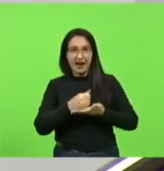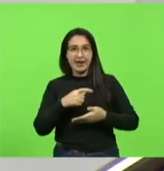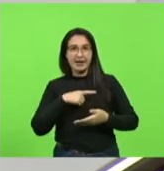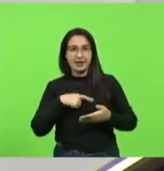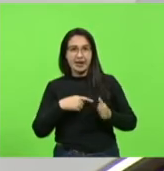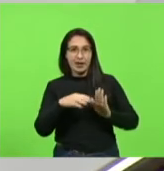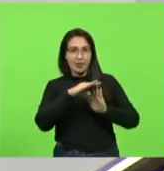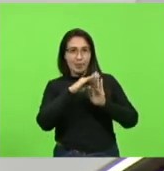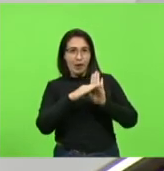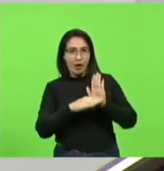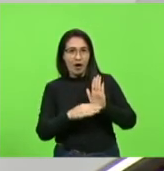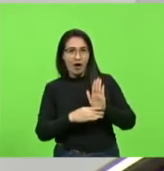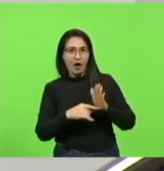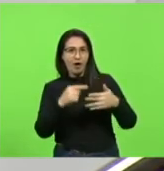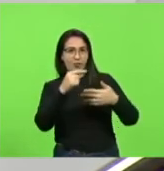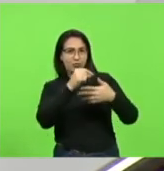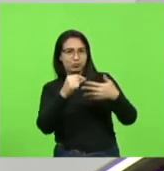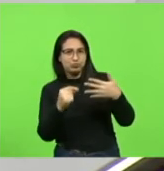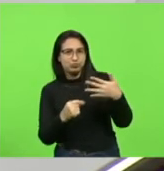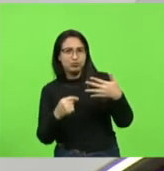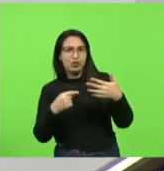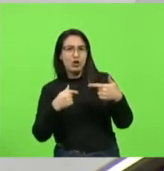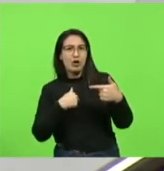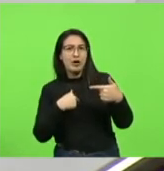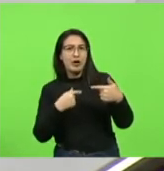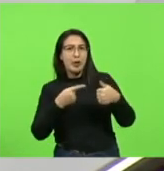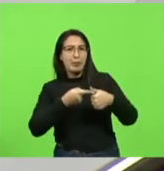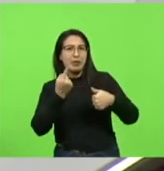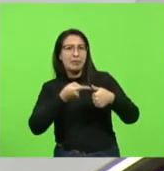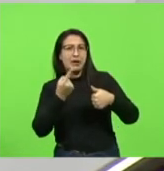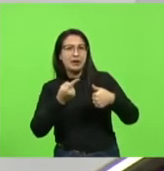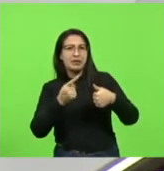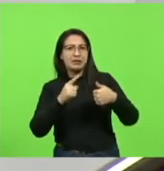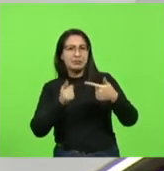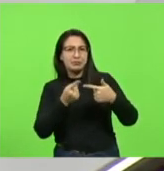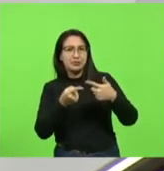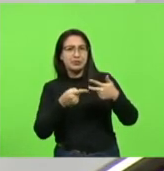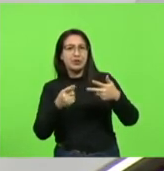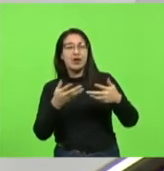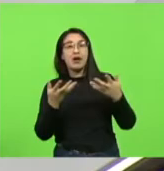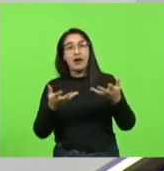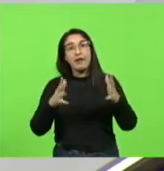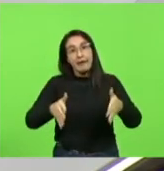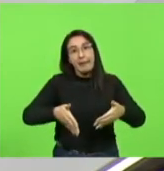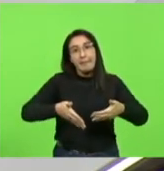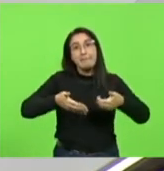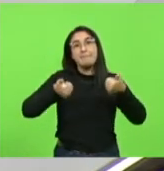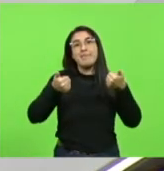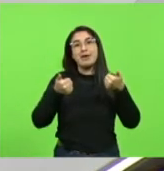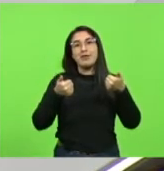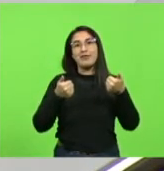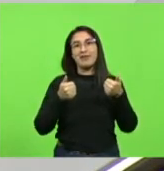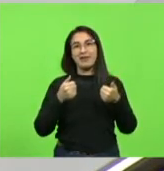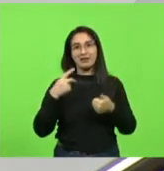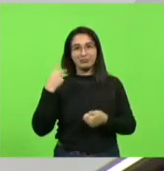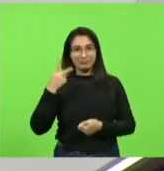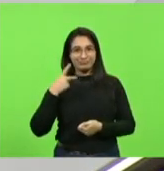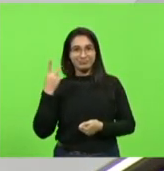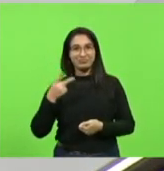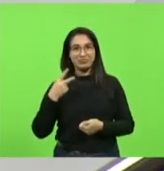está? Em que nível eu estou? Eu quero melhorar como ser humano, como político, como vendedor de sonhos. Mas nós precisamos